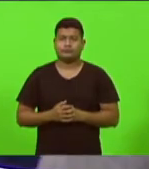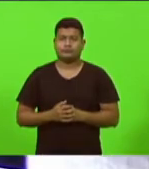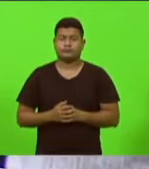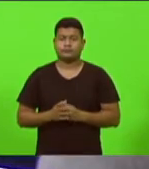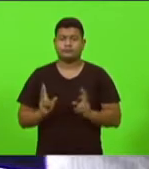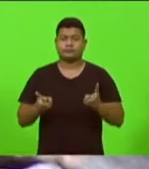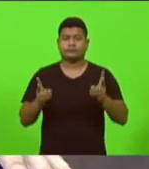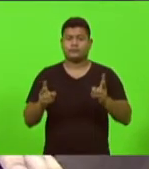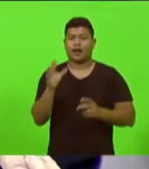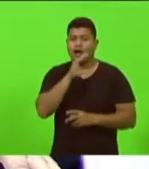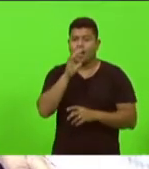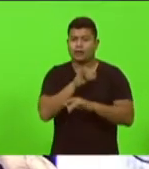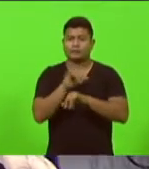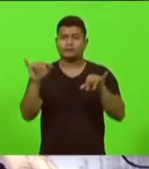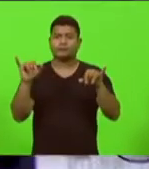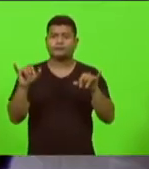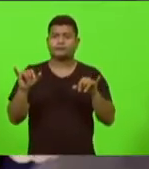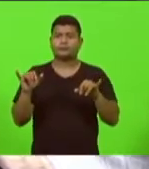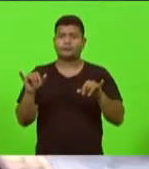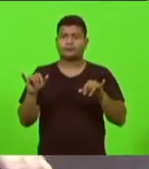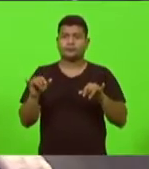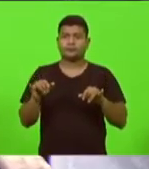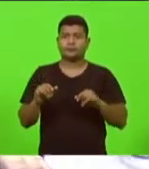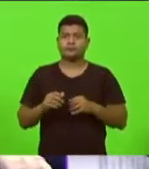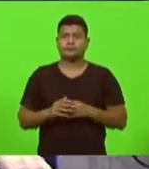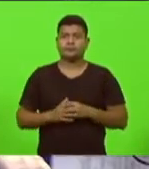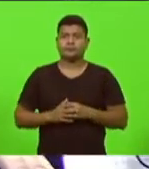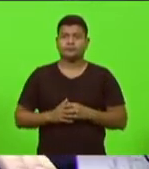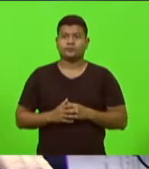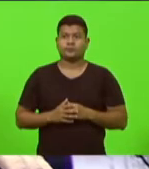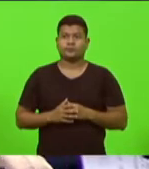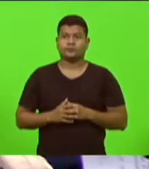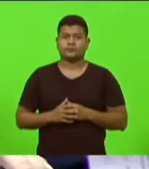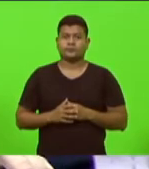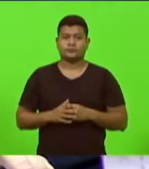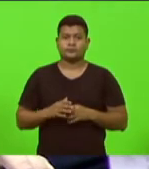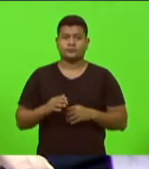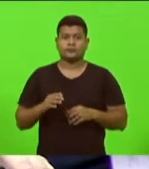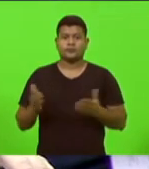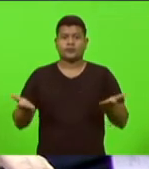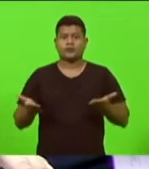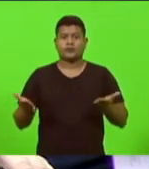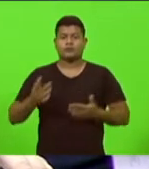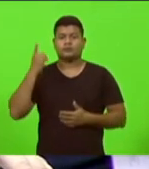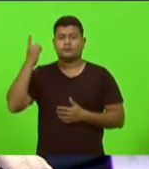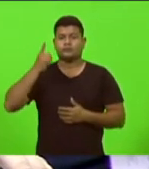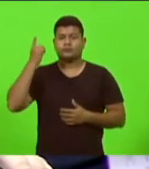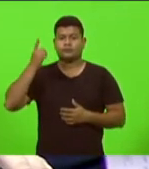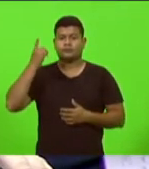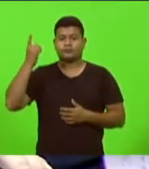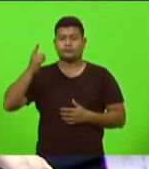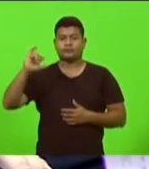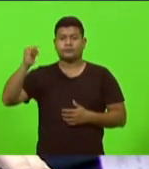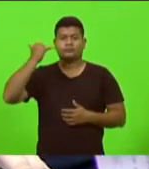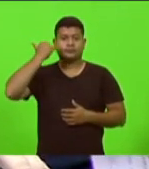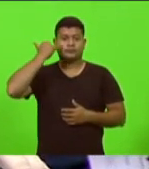Ainda nas breves comunicações, com a palavra o deputado Gessé